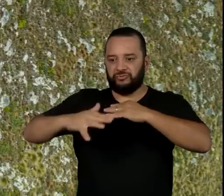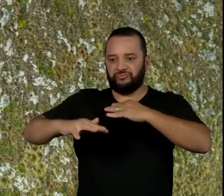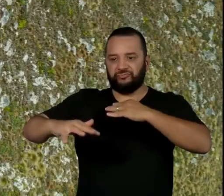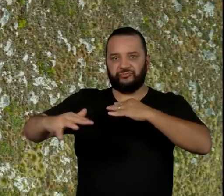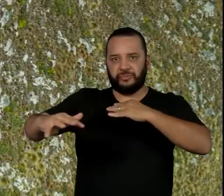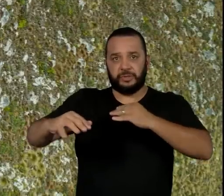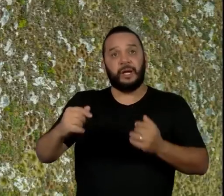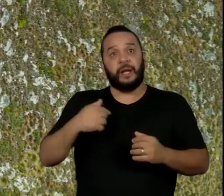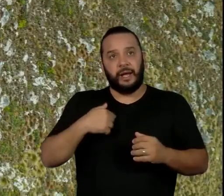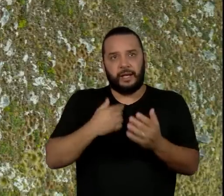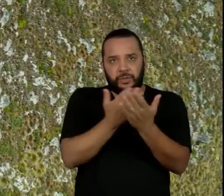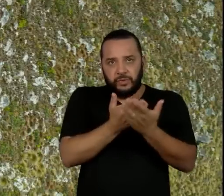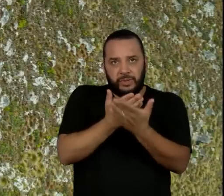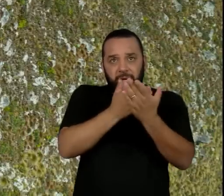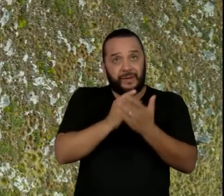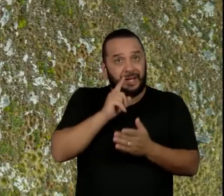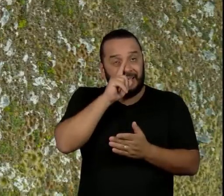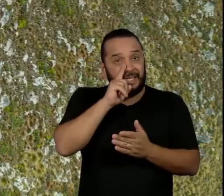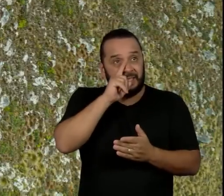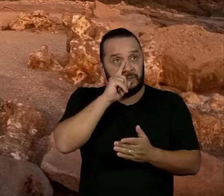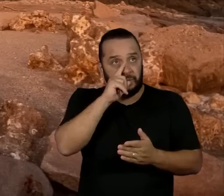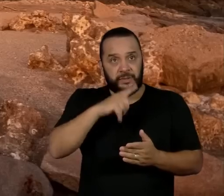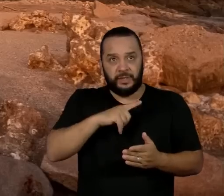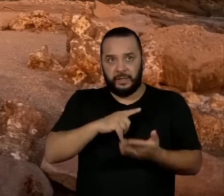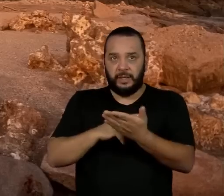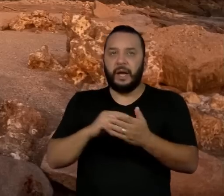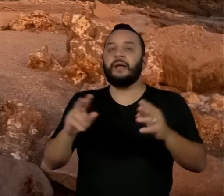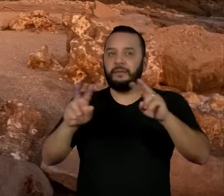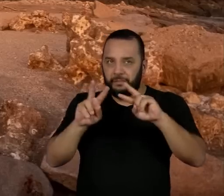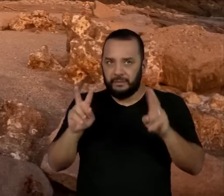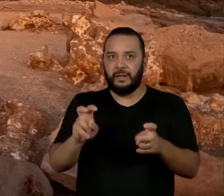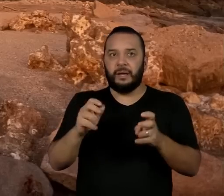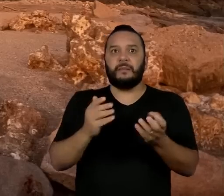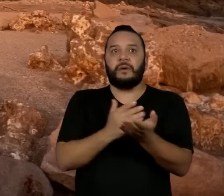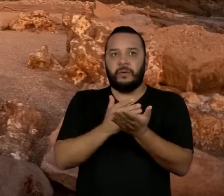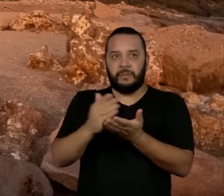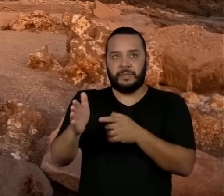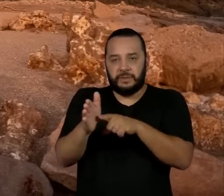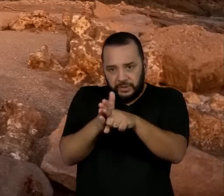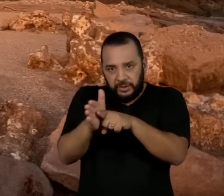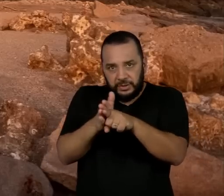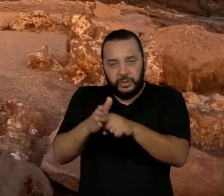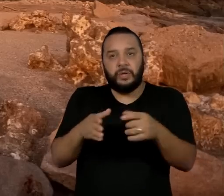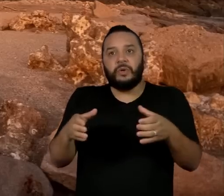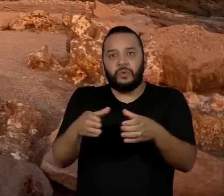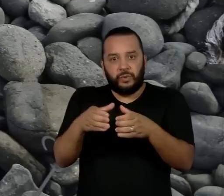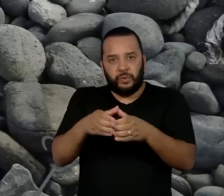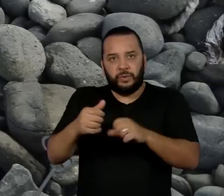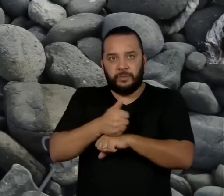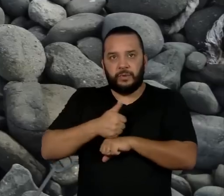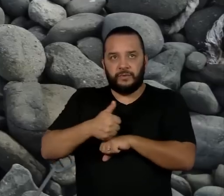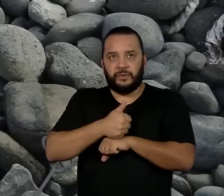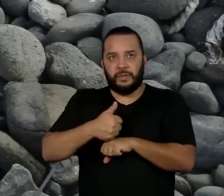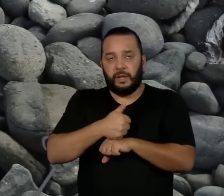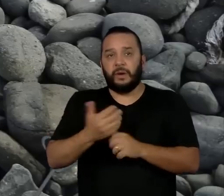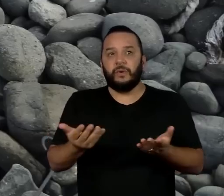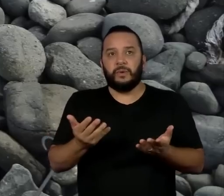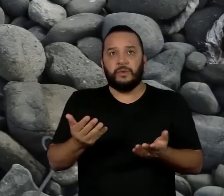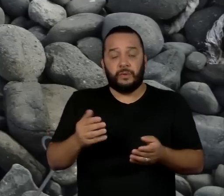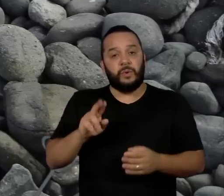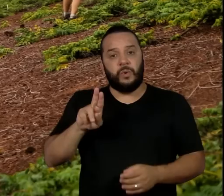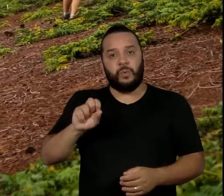riscos geológicos. A partir daí, o tema passou a ser investigado por uma equipe multidisciplinar.